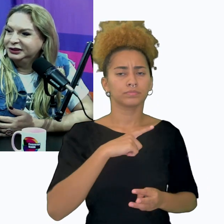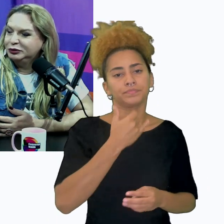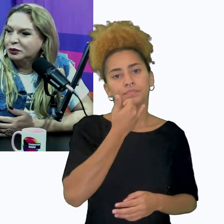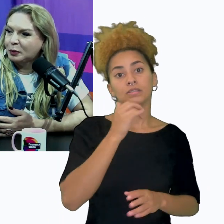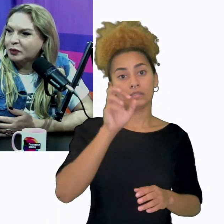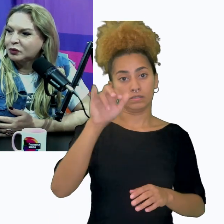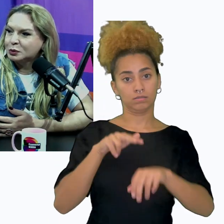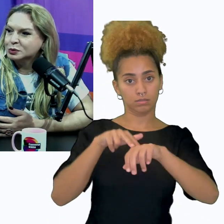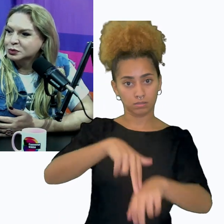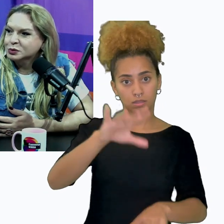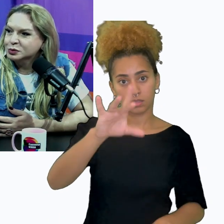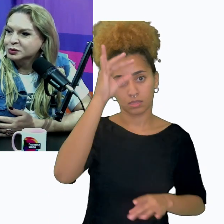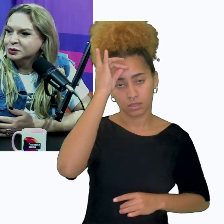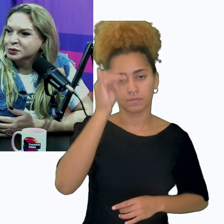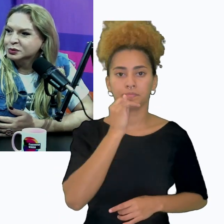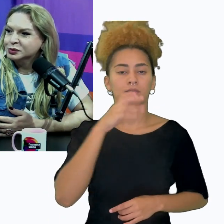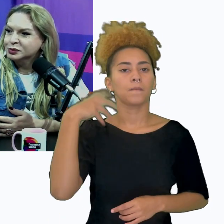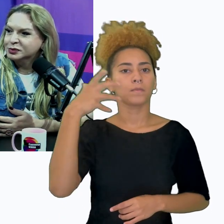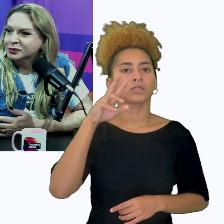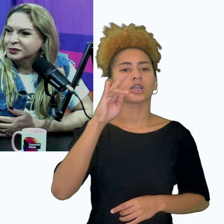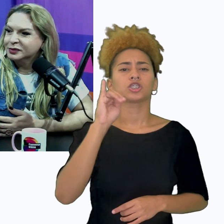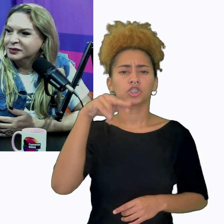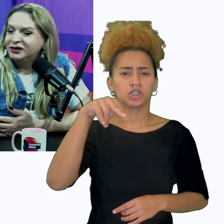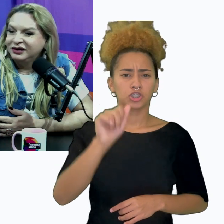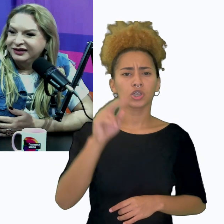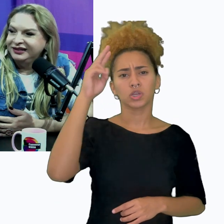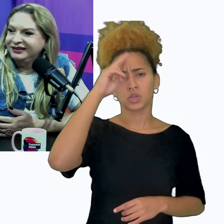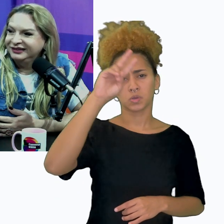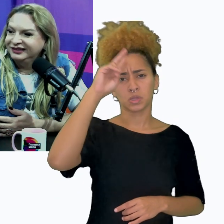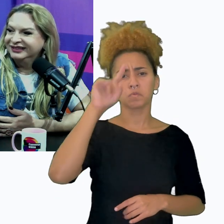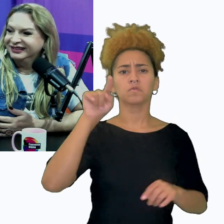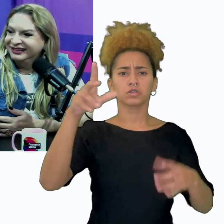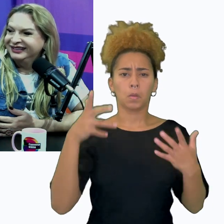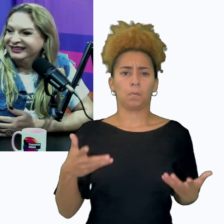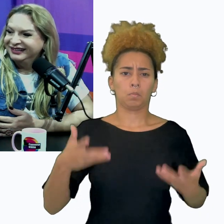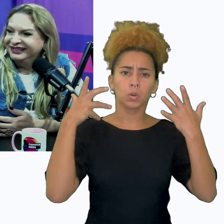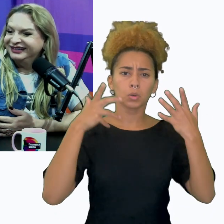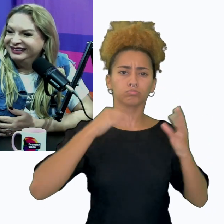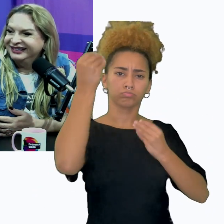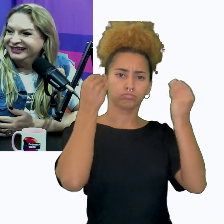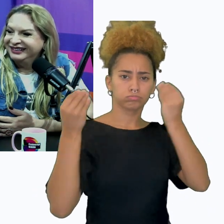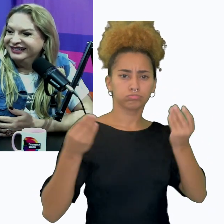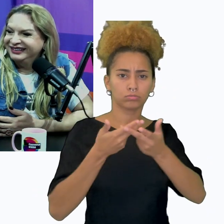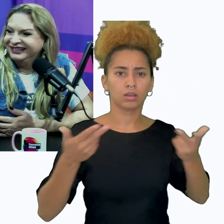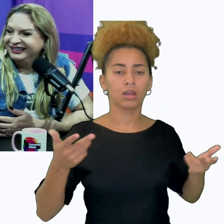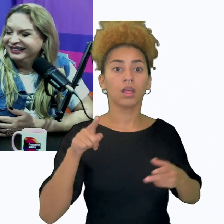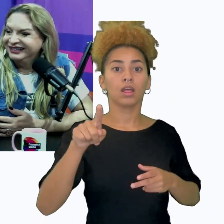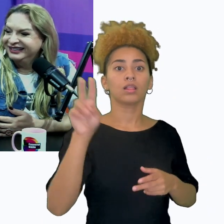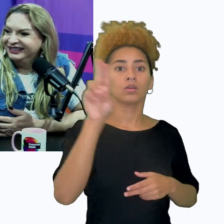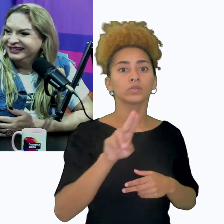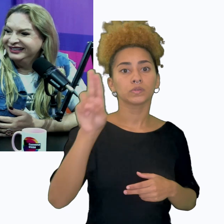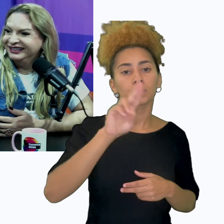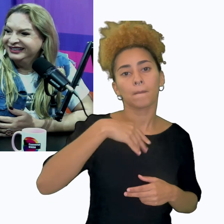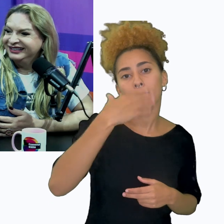foi interpretar uma música da Tina, você foi toda a rigor. Ninguém estava entendendo, mas eu, como sabia o que